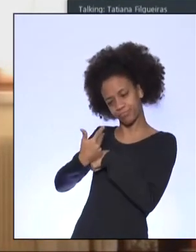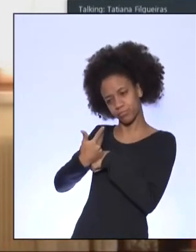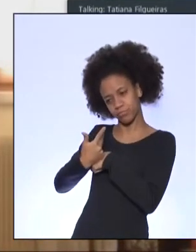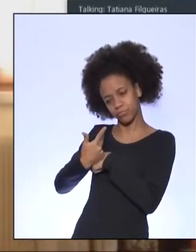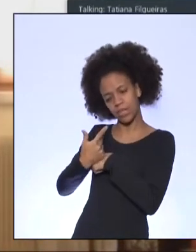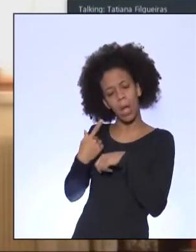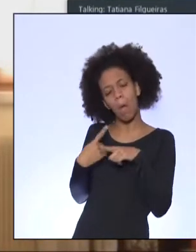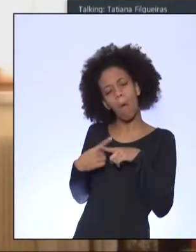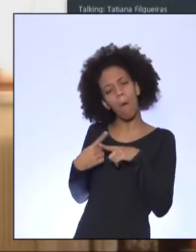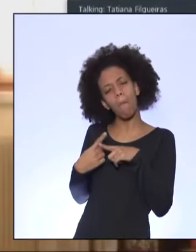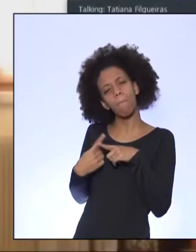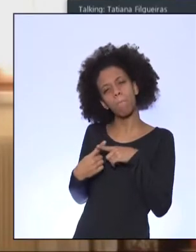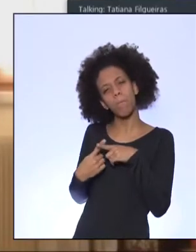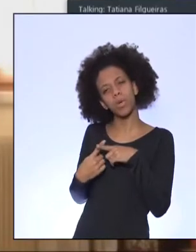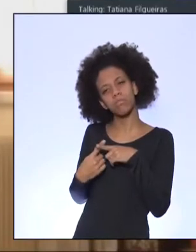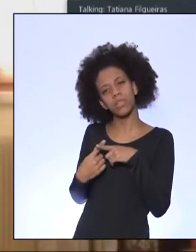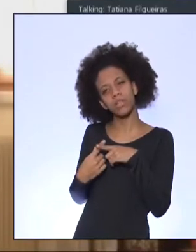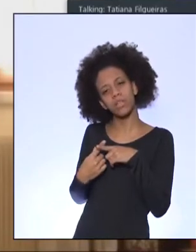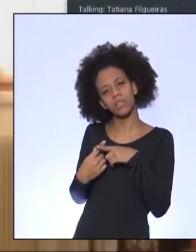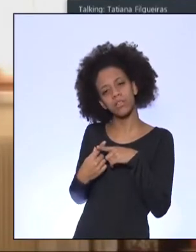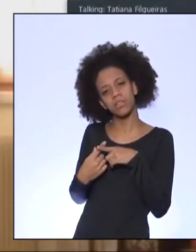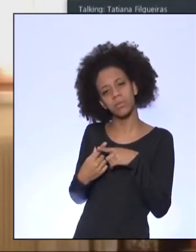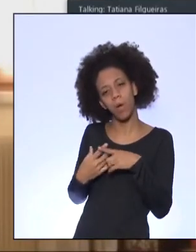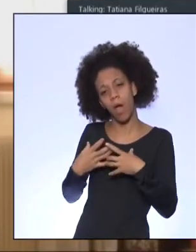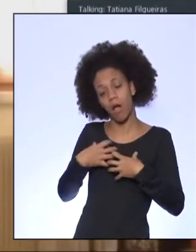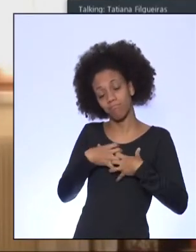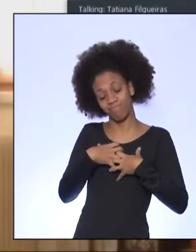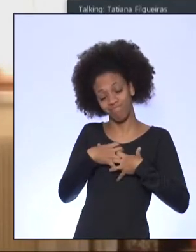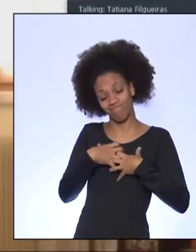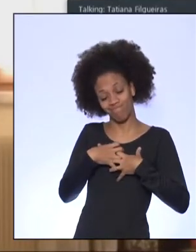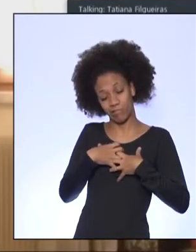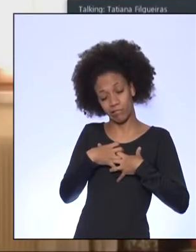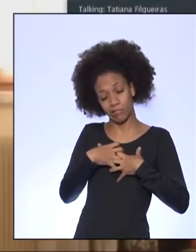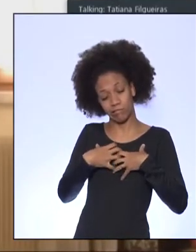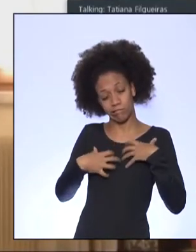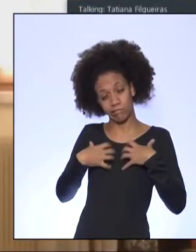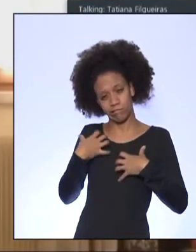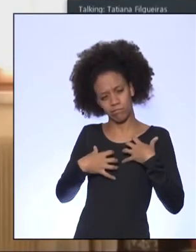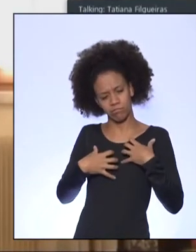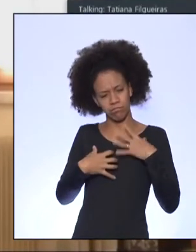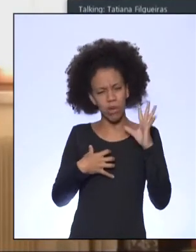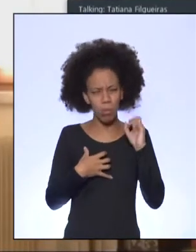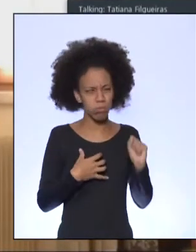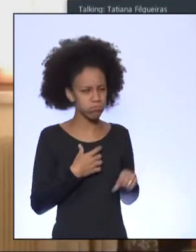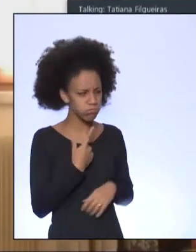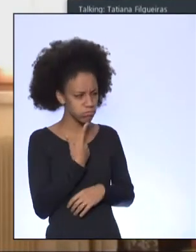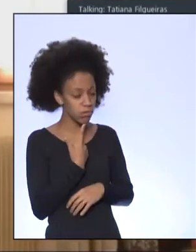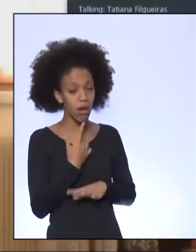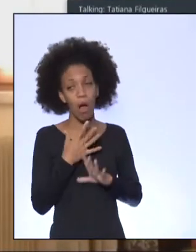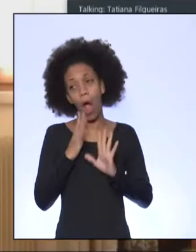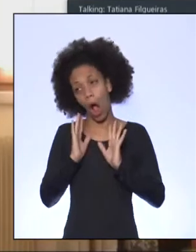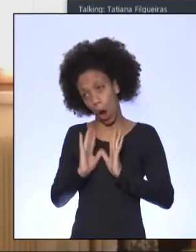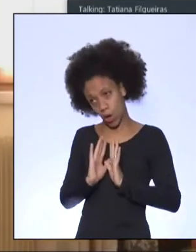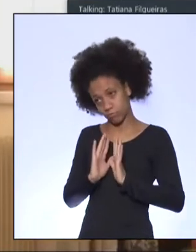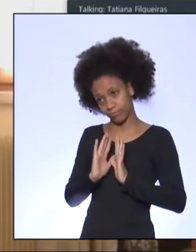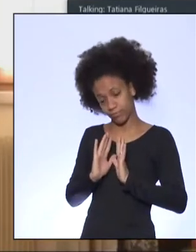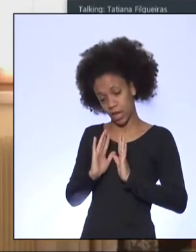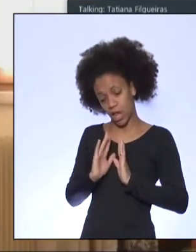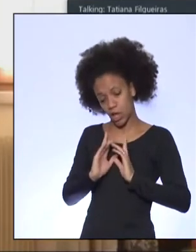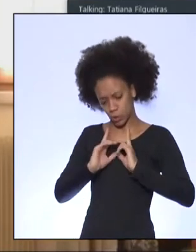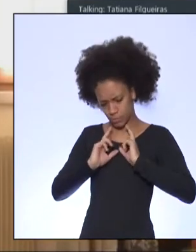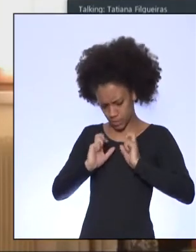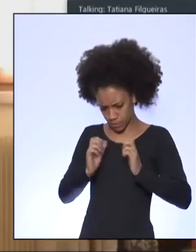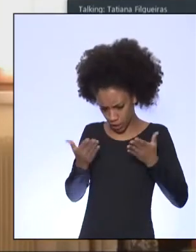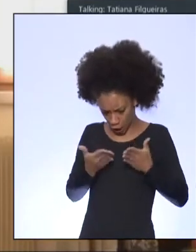estava ele sobre que ele é muito autorreflexivo. E eu escutei ele falando assim, olha, eu estou observando que agora que eu estou